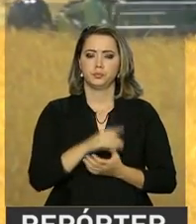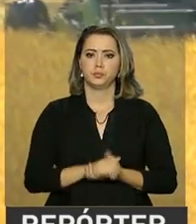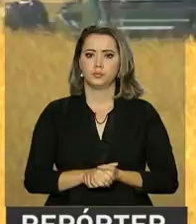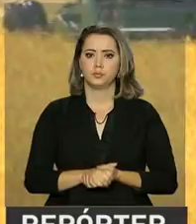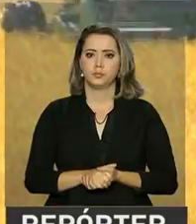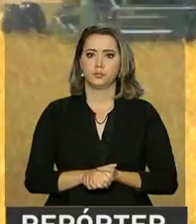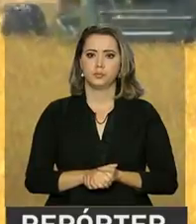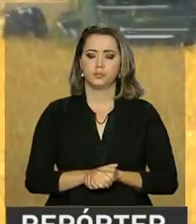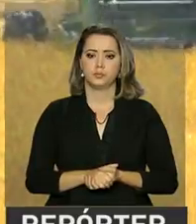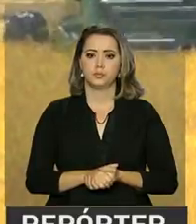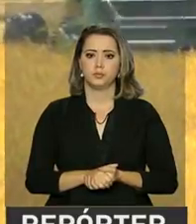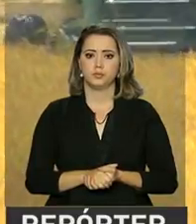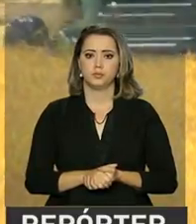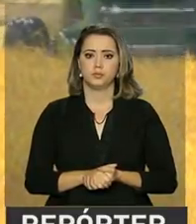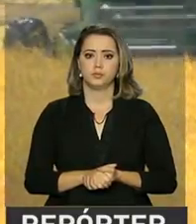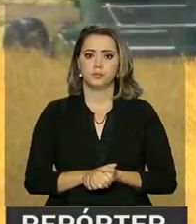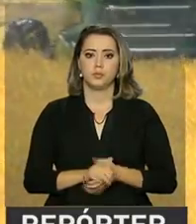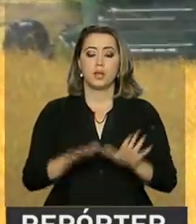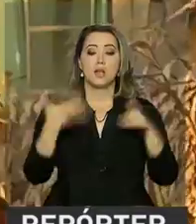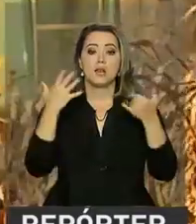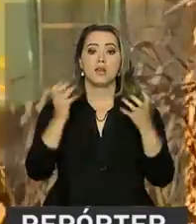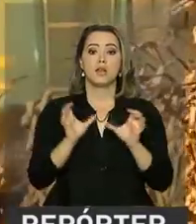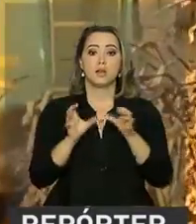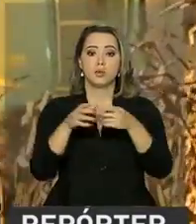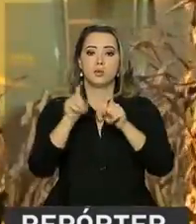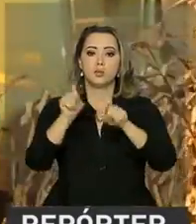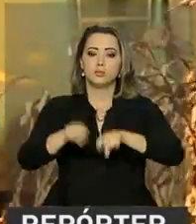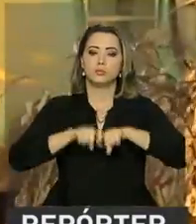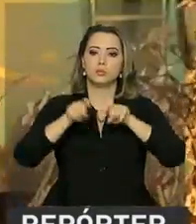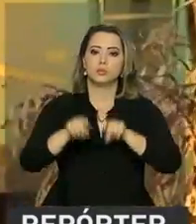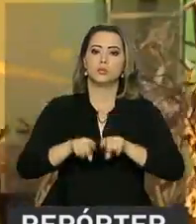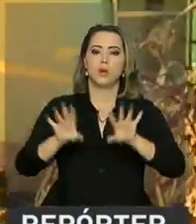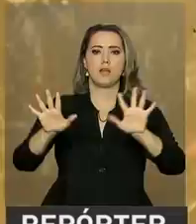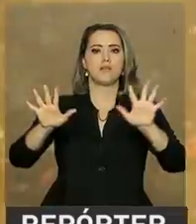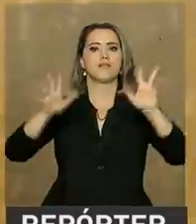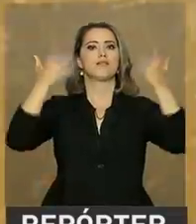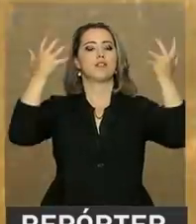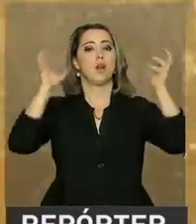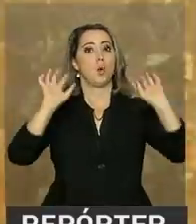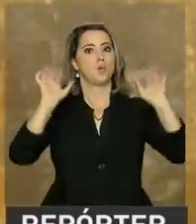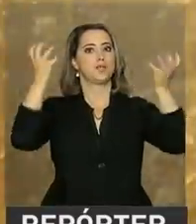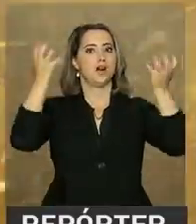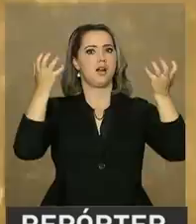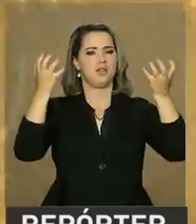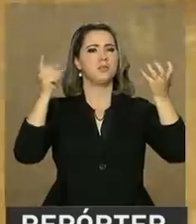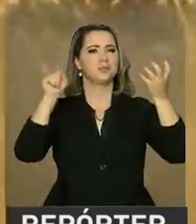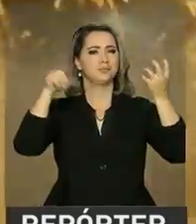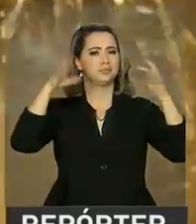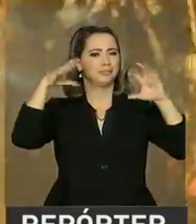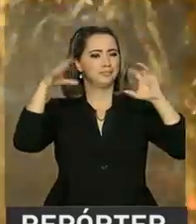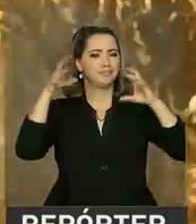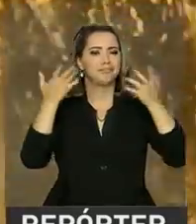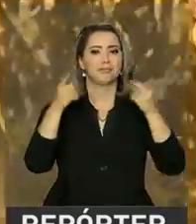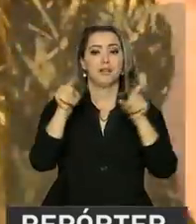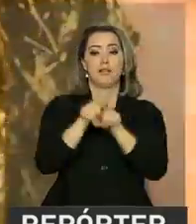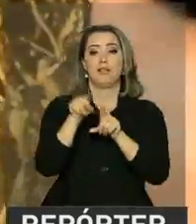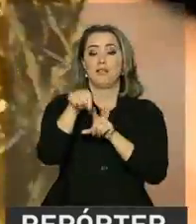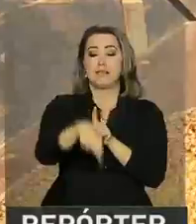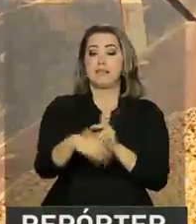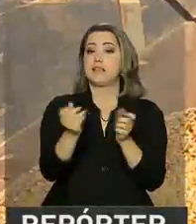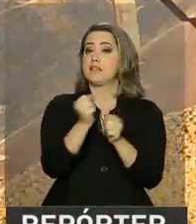feijão o entusiasmo do Produtor e o clima para o governo Essa é a combinação que faz a safra de grãos